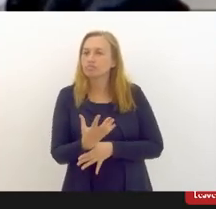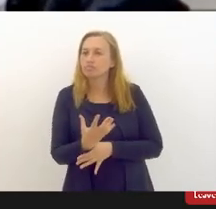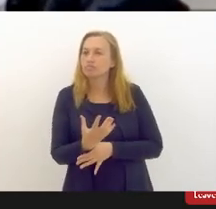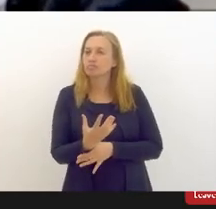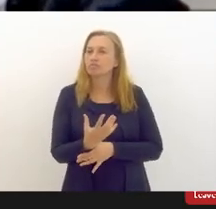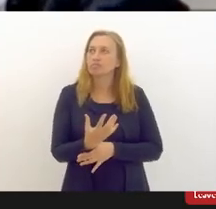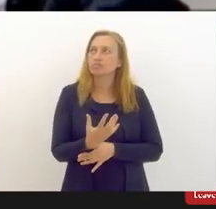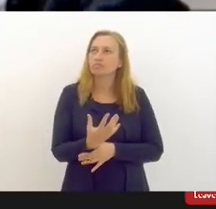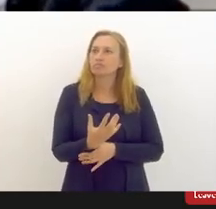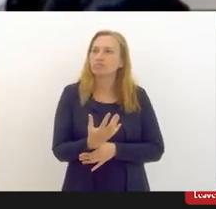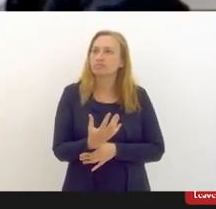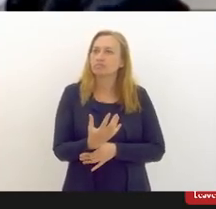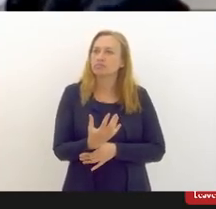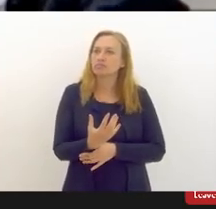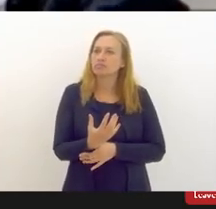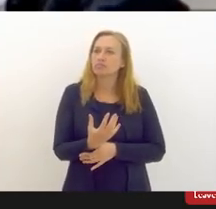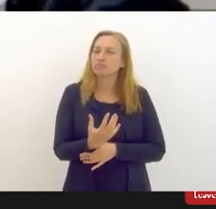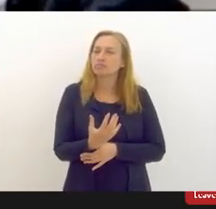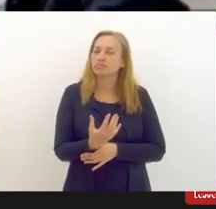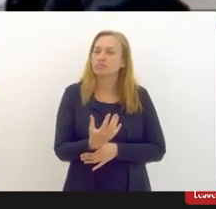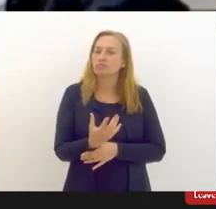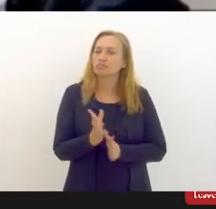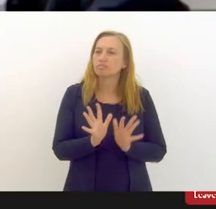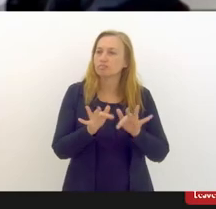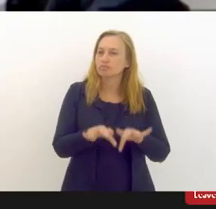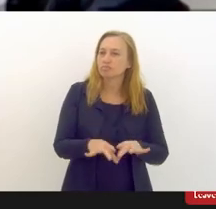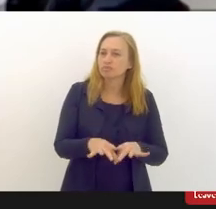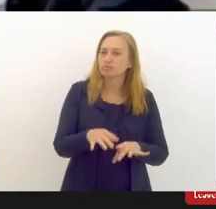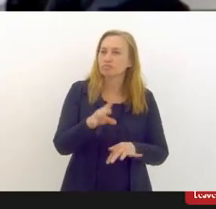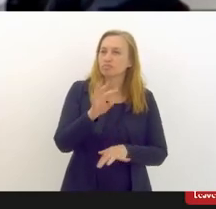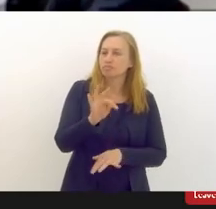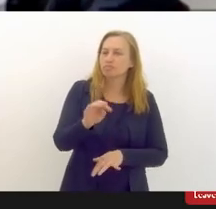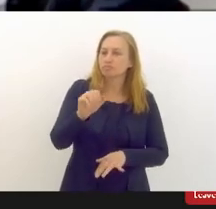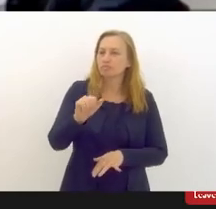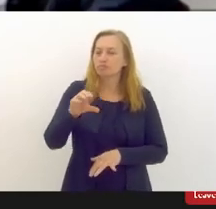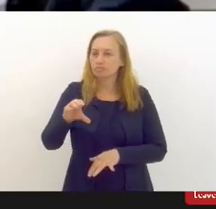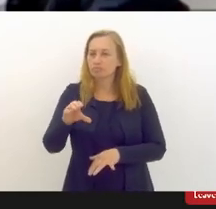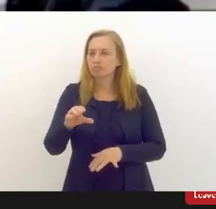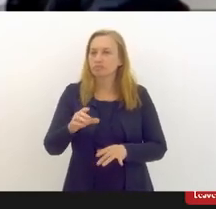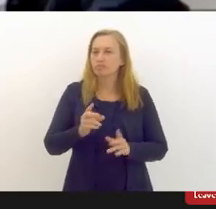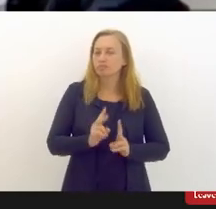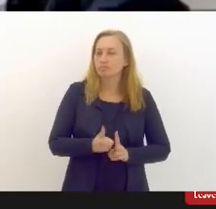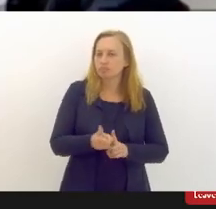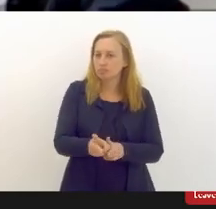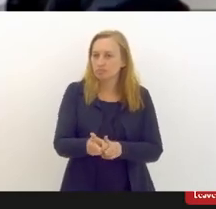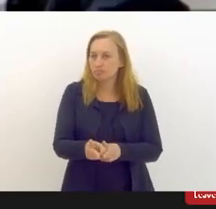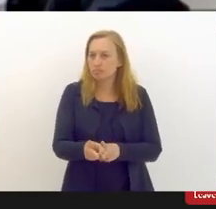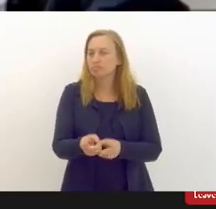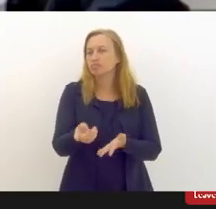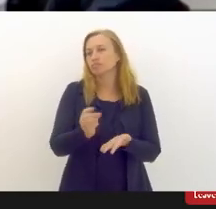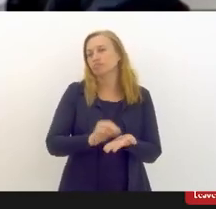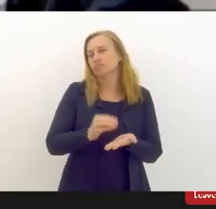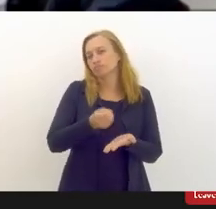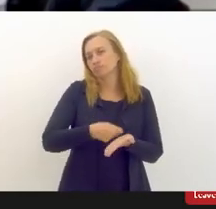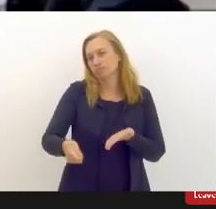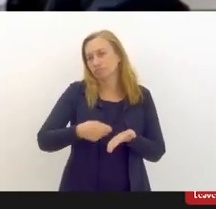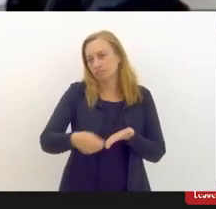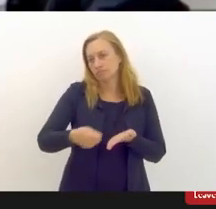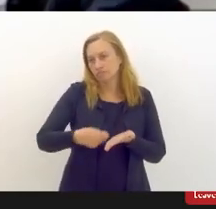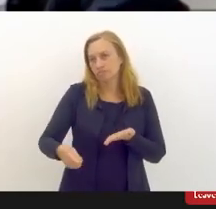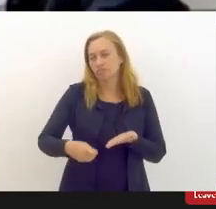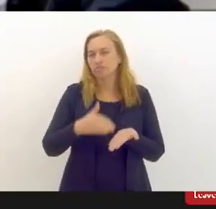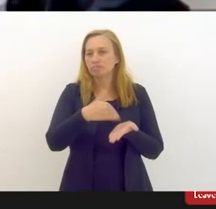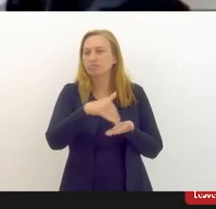Público que concluiu por um TAC, que está em andamento, está em fase de assinatura, onde a